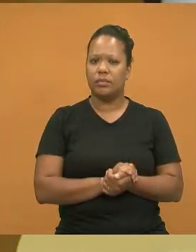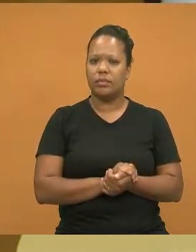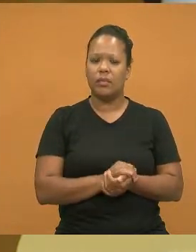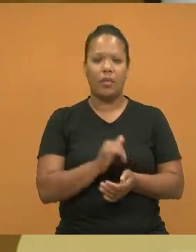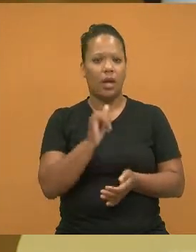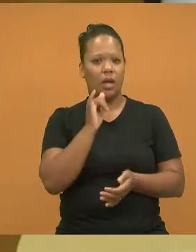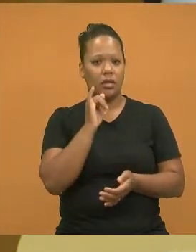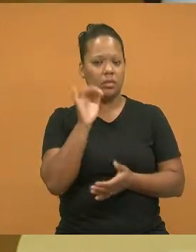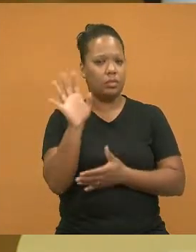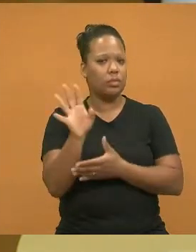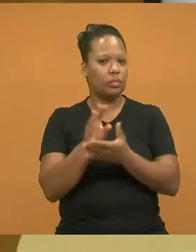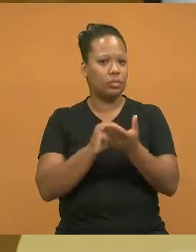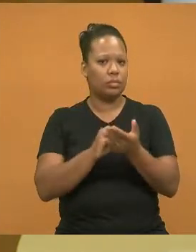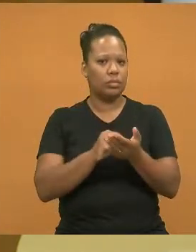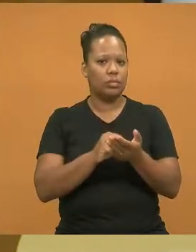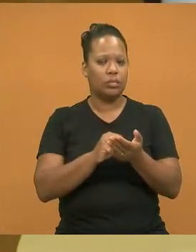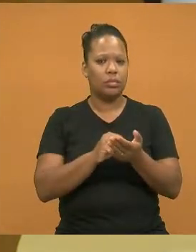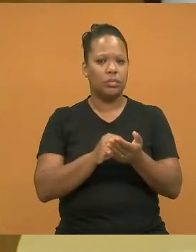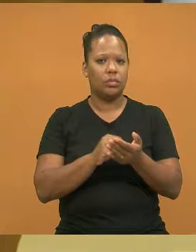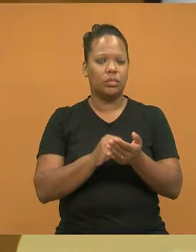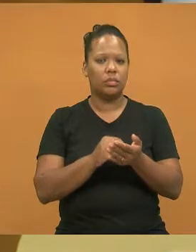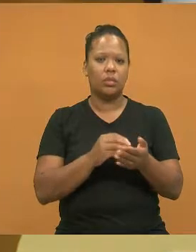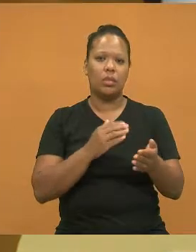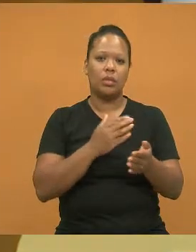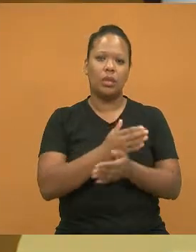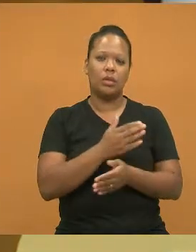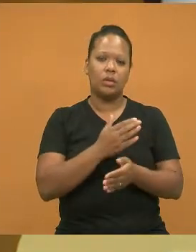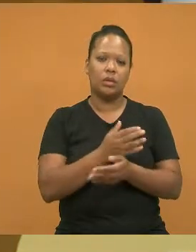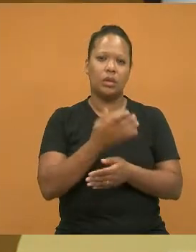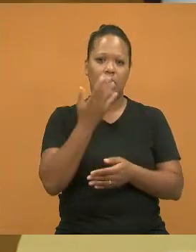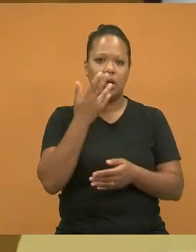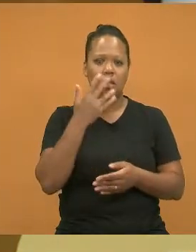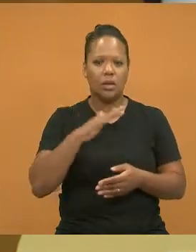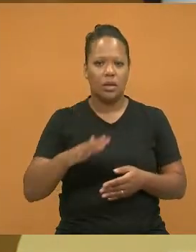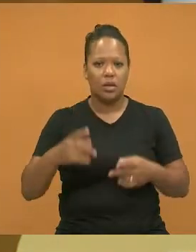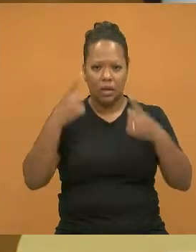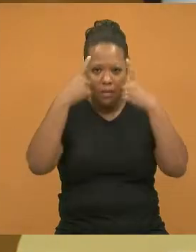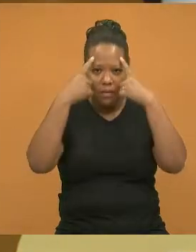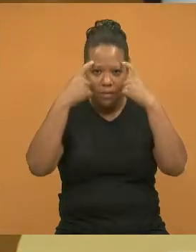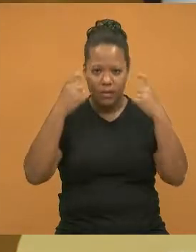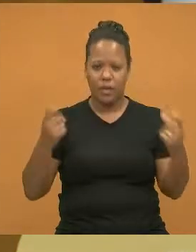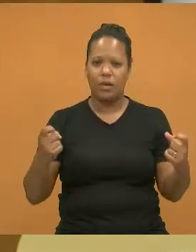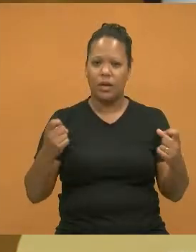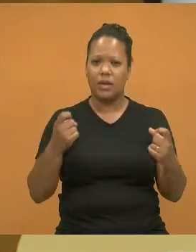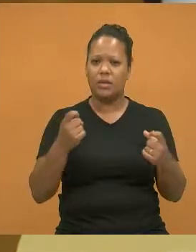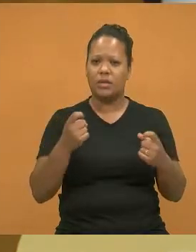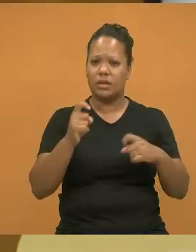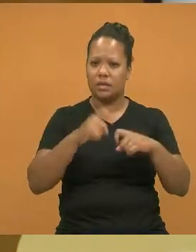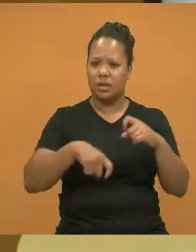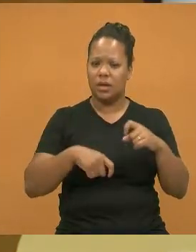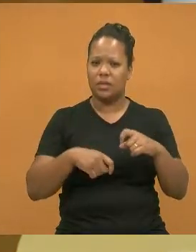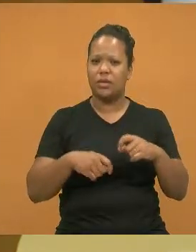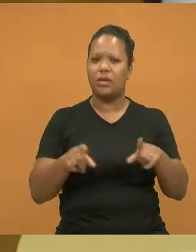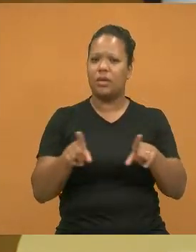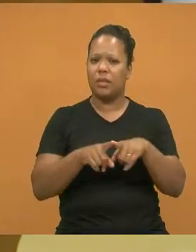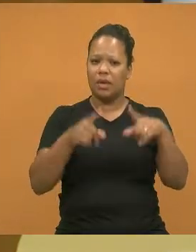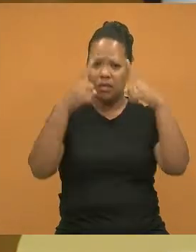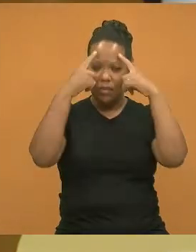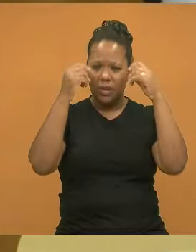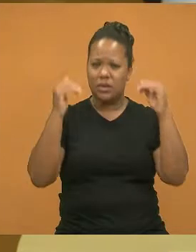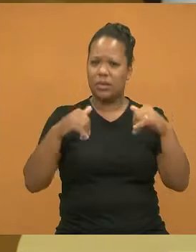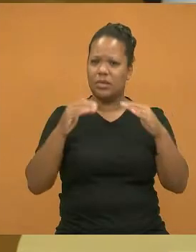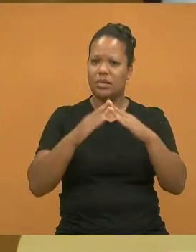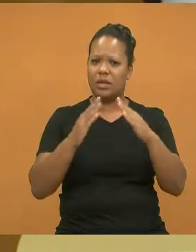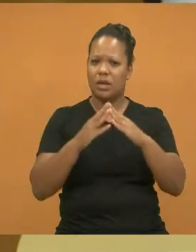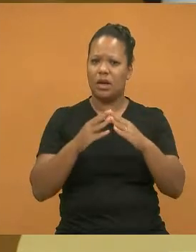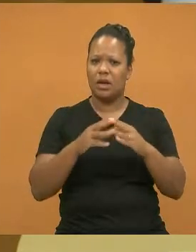referência no atendimento de criança vítima de violência sexual e doméstica. Aqui do